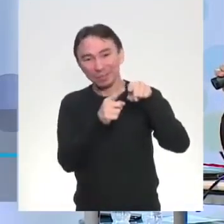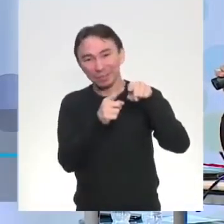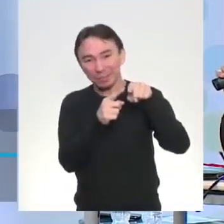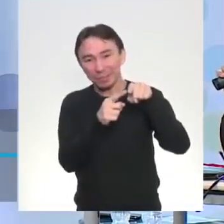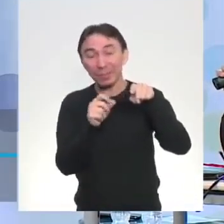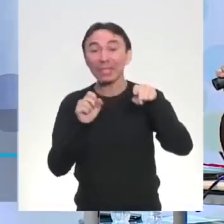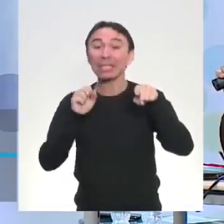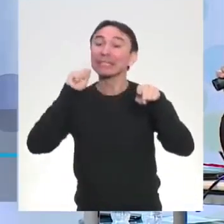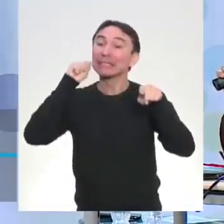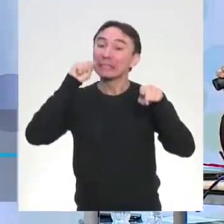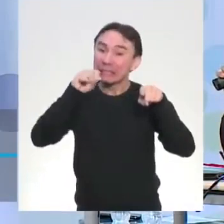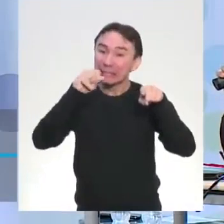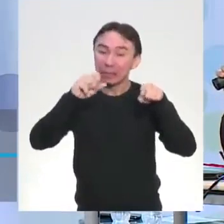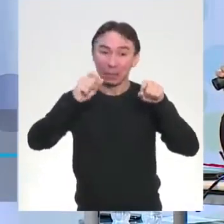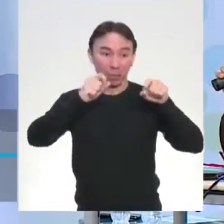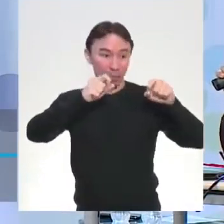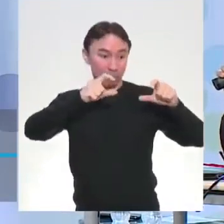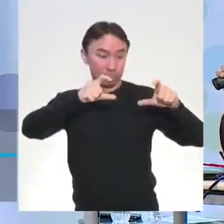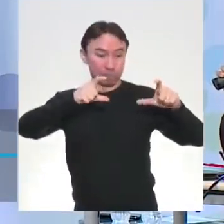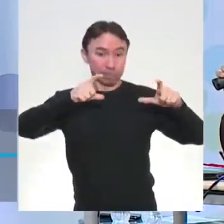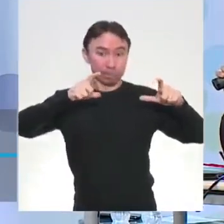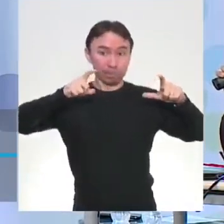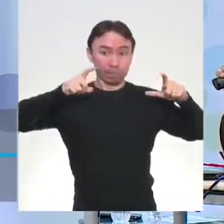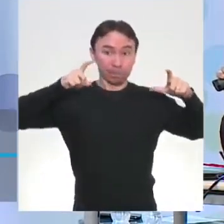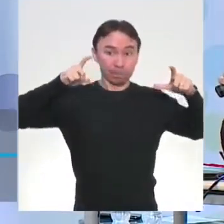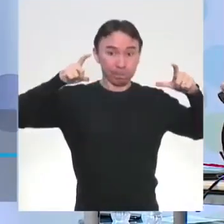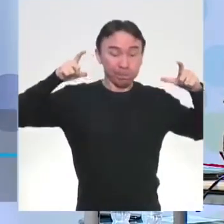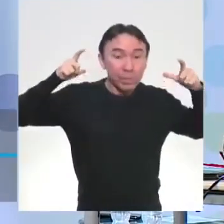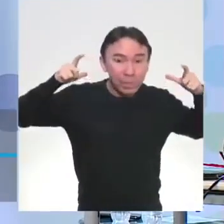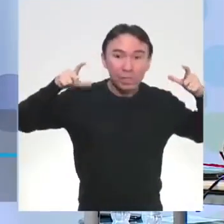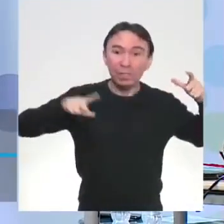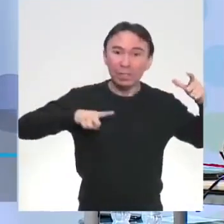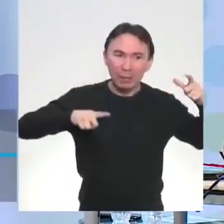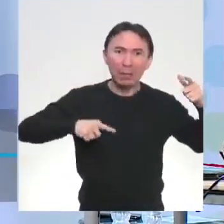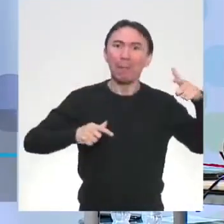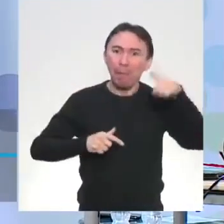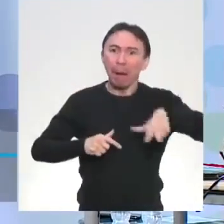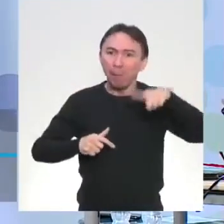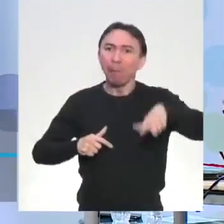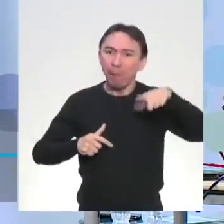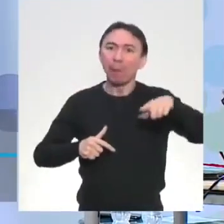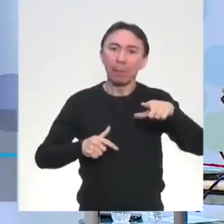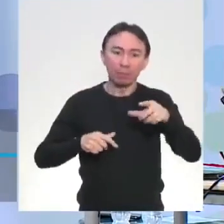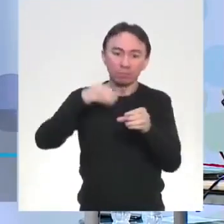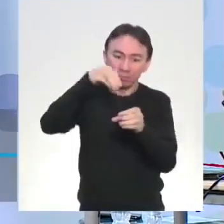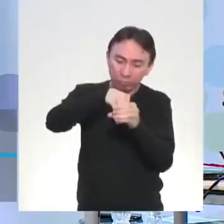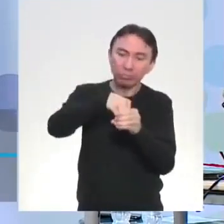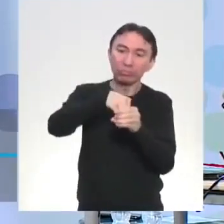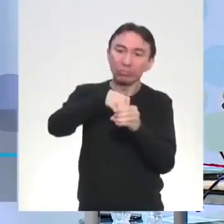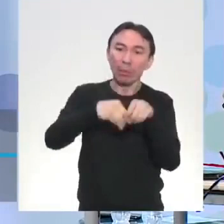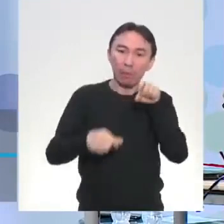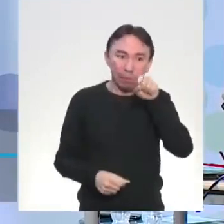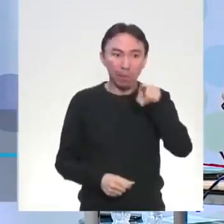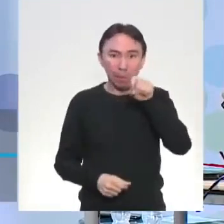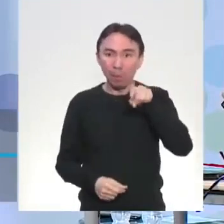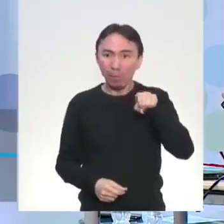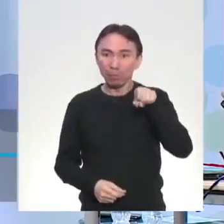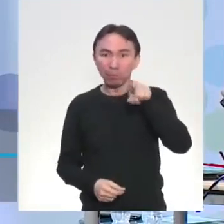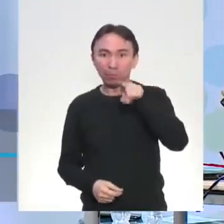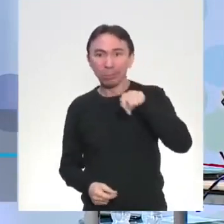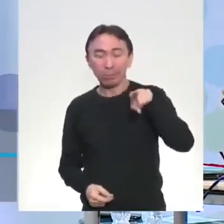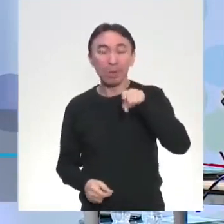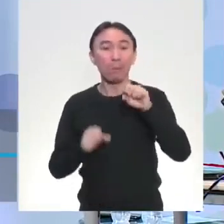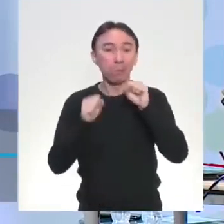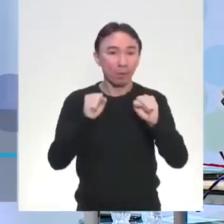mais, a gente vai perceber que dentro dessa bolinha cabem muitos outros pontos, né? O Jonas fala uma coisa muito interessante, né? Ele fala assim que